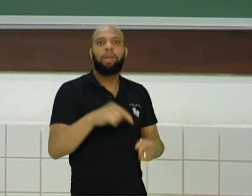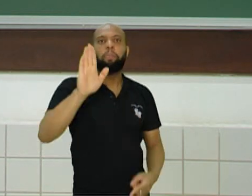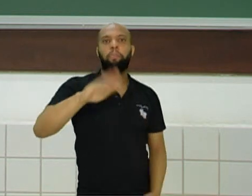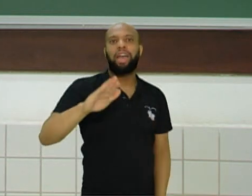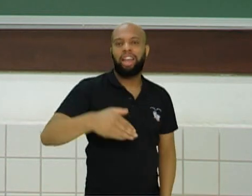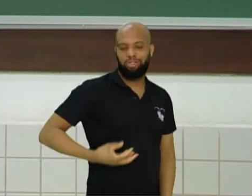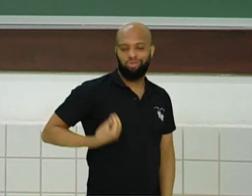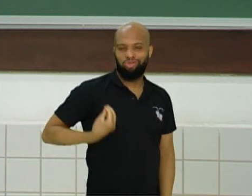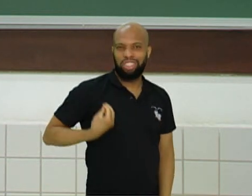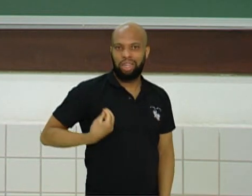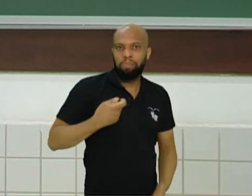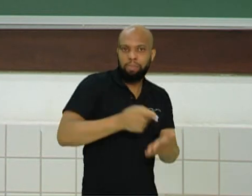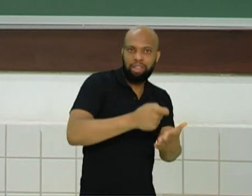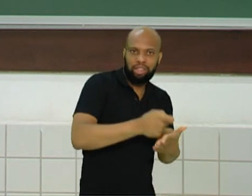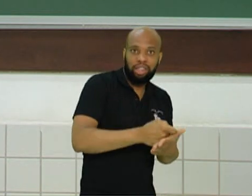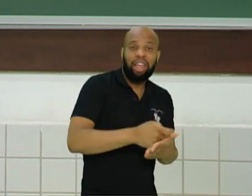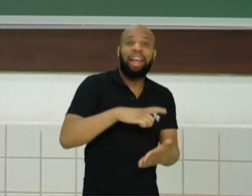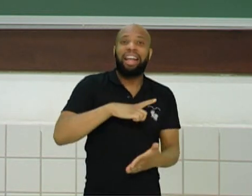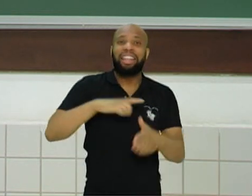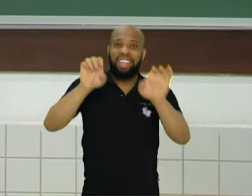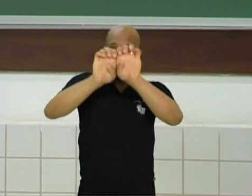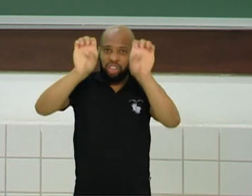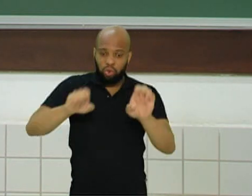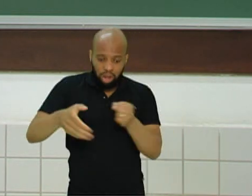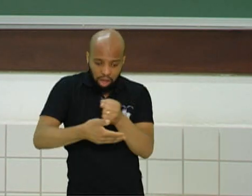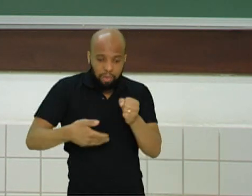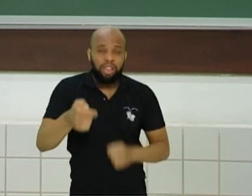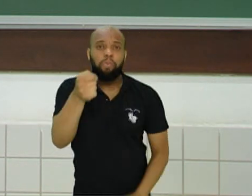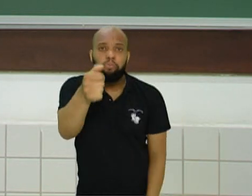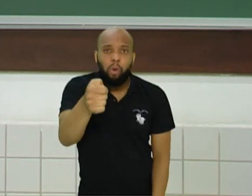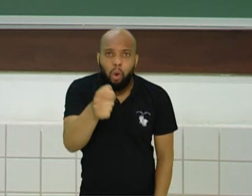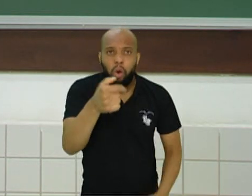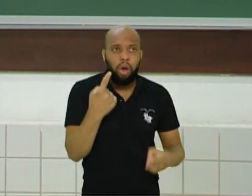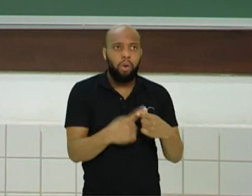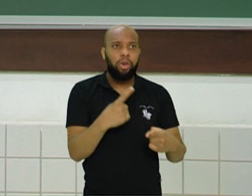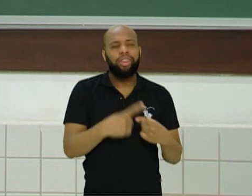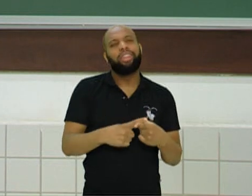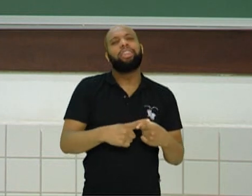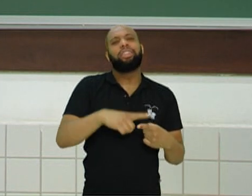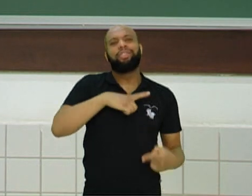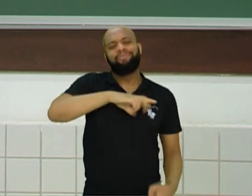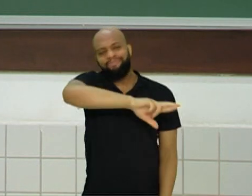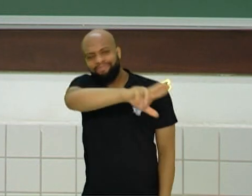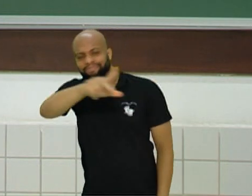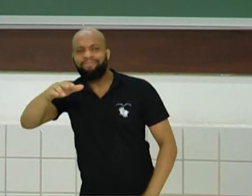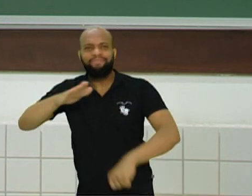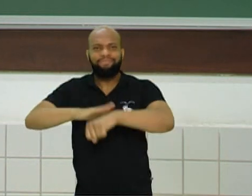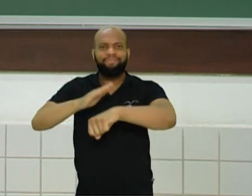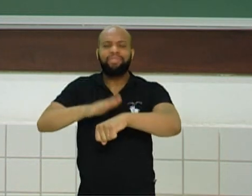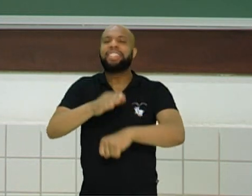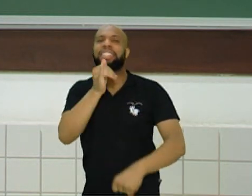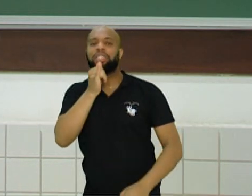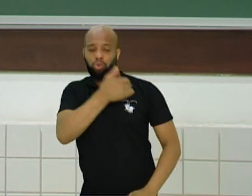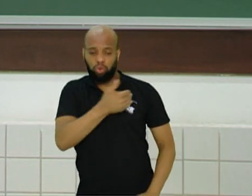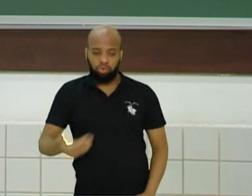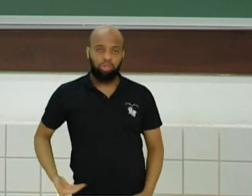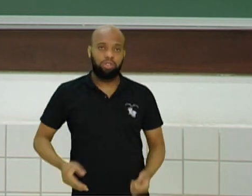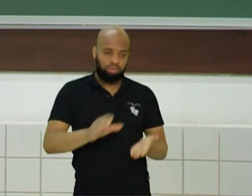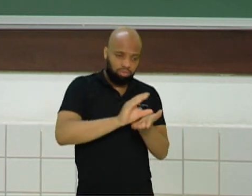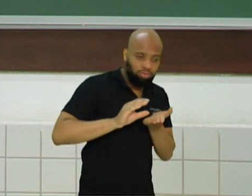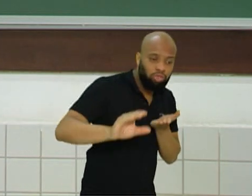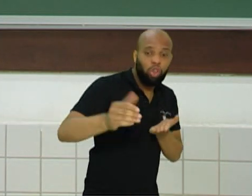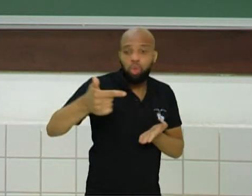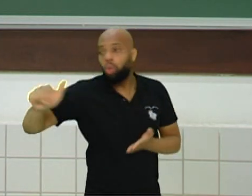baratas. Há pouca infraestrutura, né, nas favelas. Muitas vezes, os governos investem